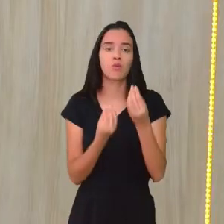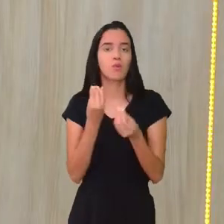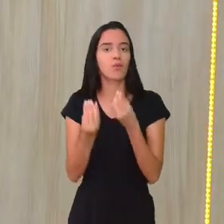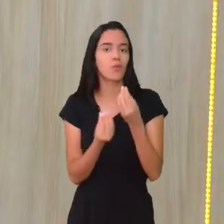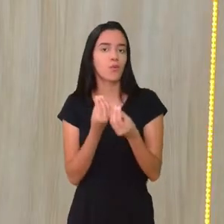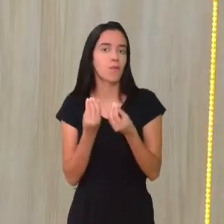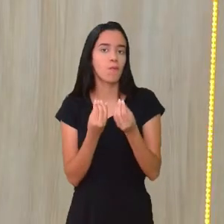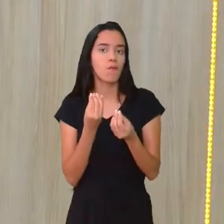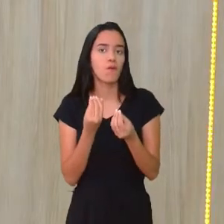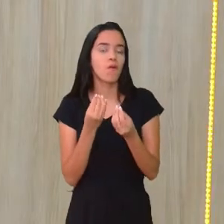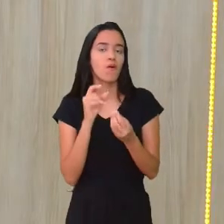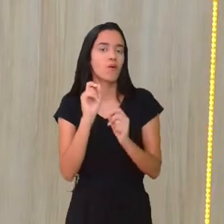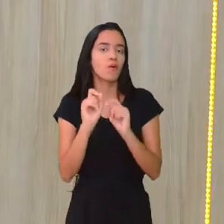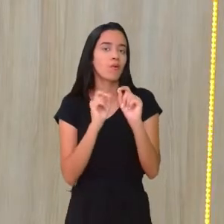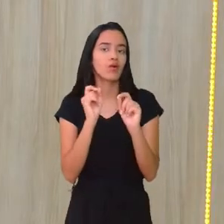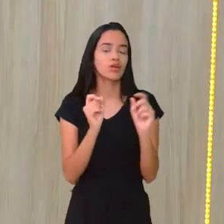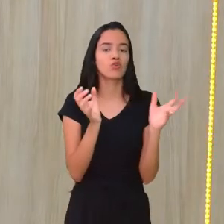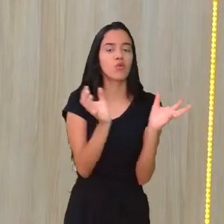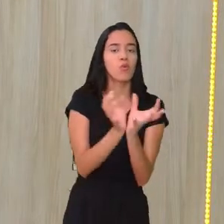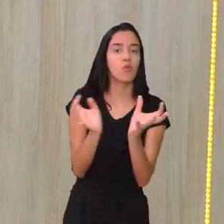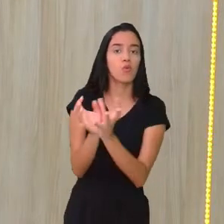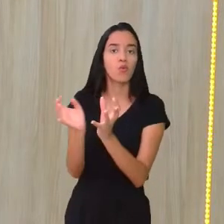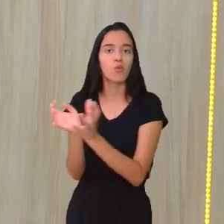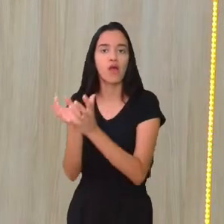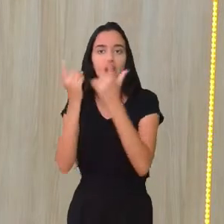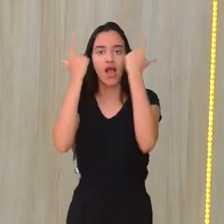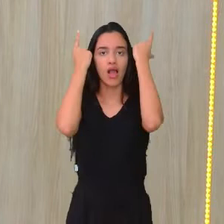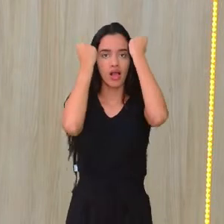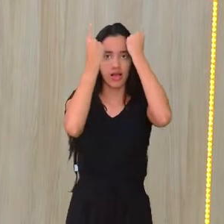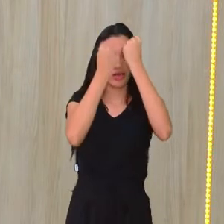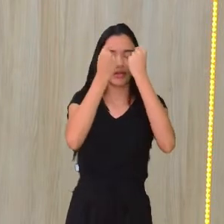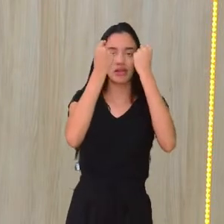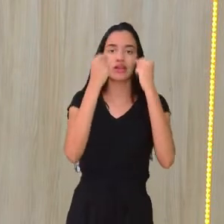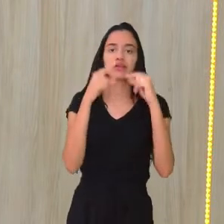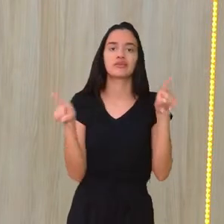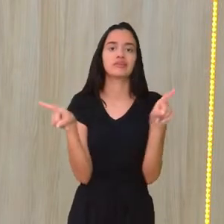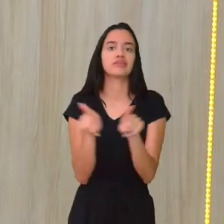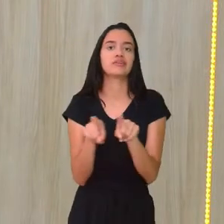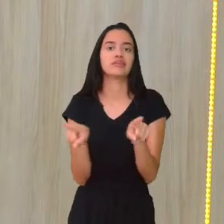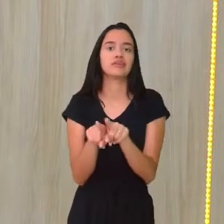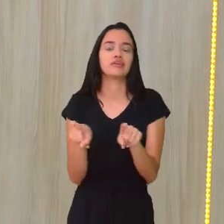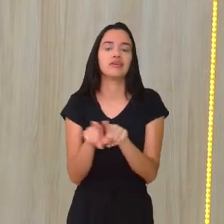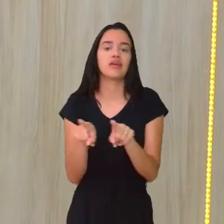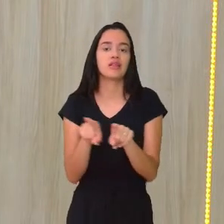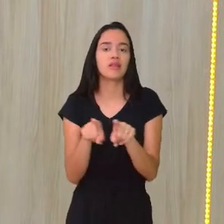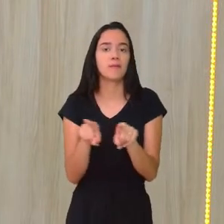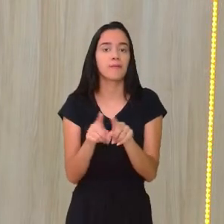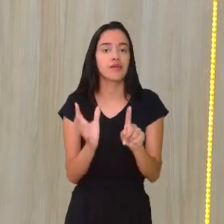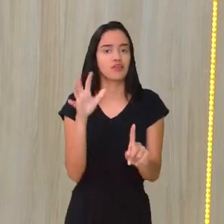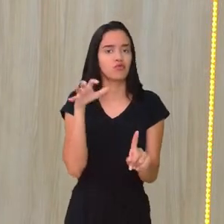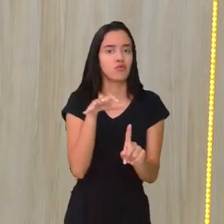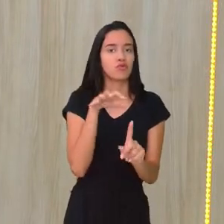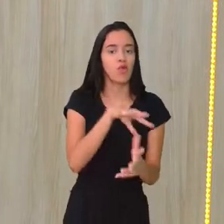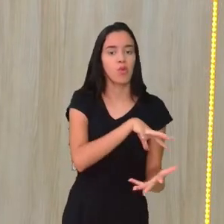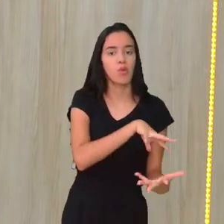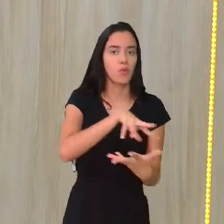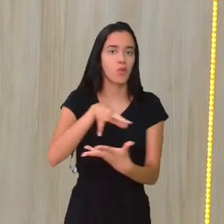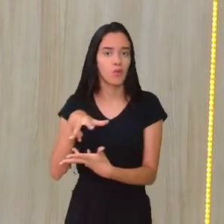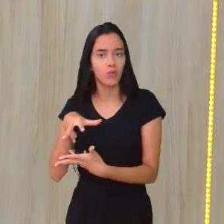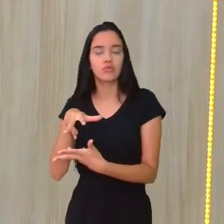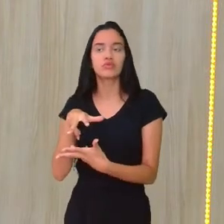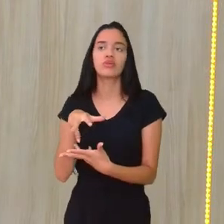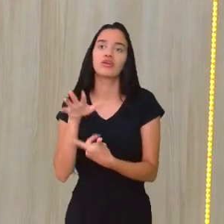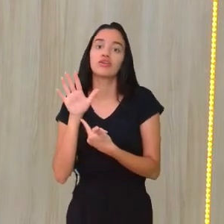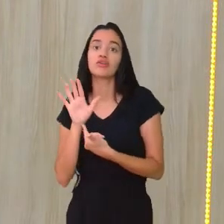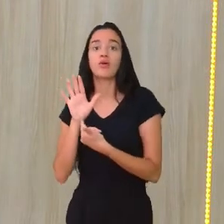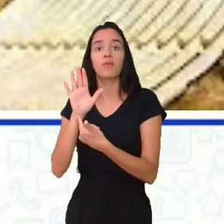das civilizações, não é? O povo grego, né? É uma das civilizações que influenciaram no mundo. E aí eu trouxe